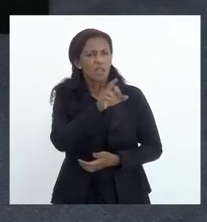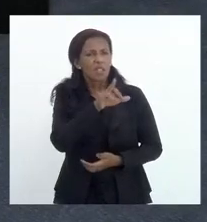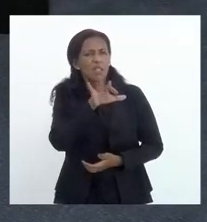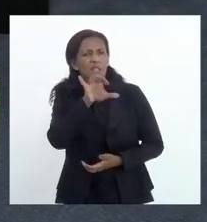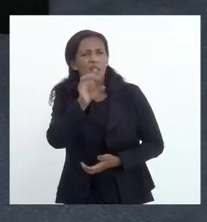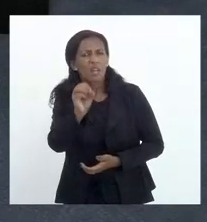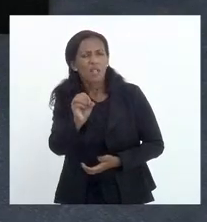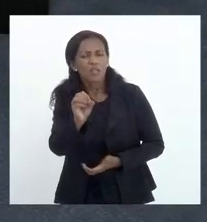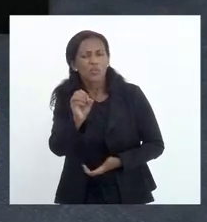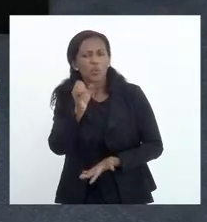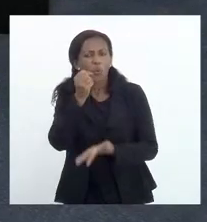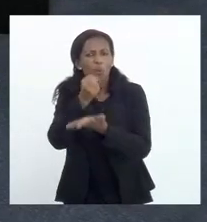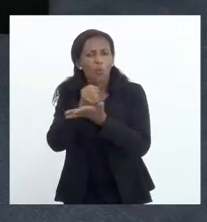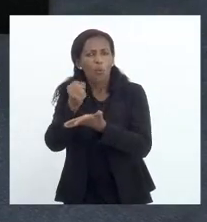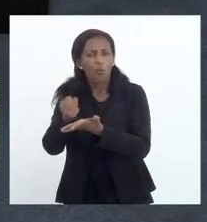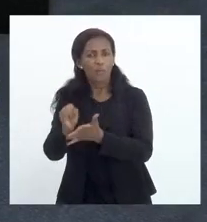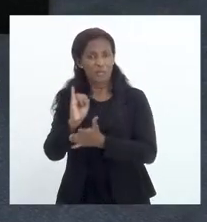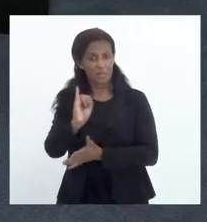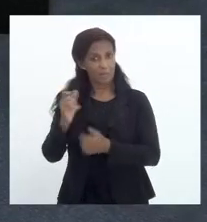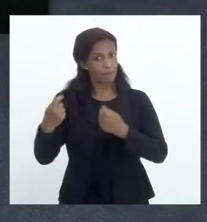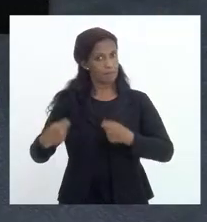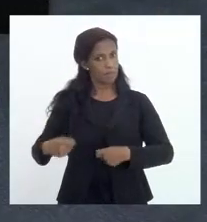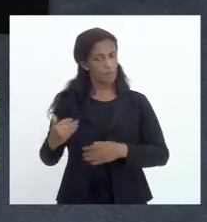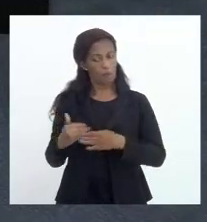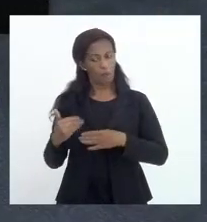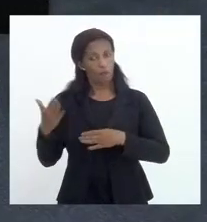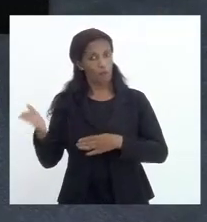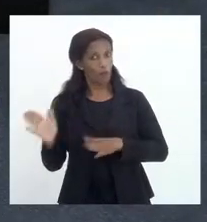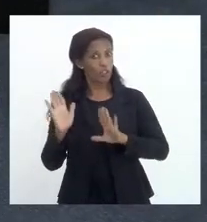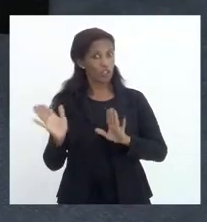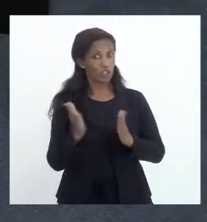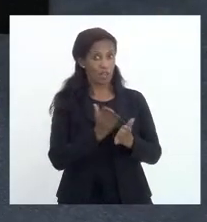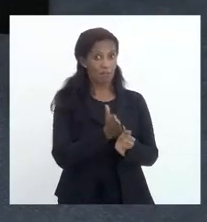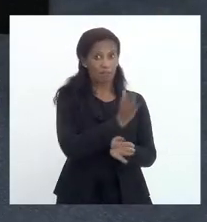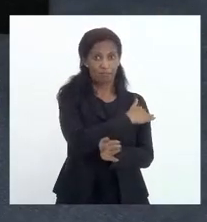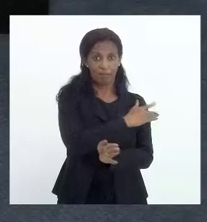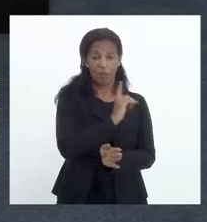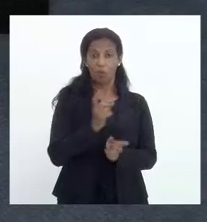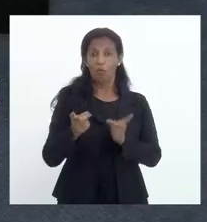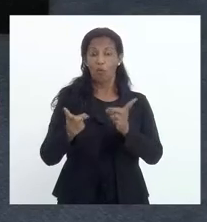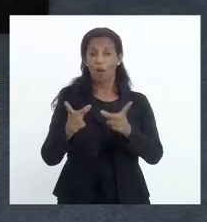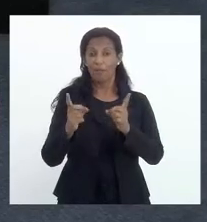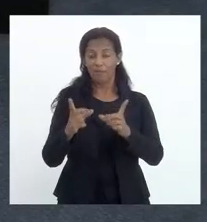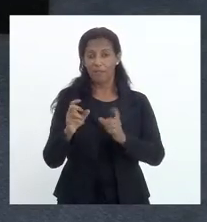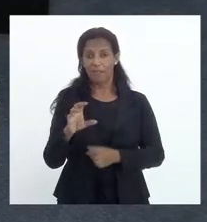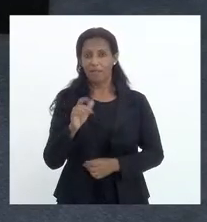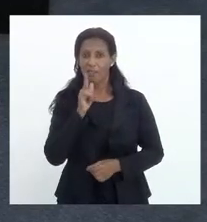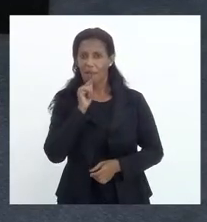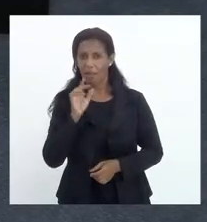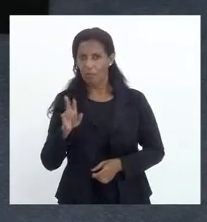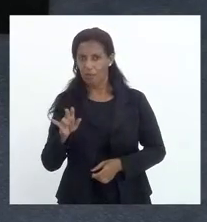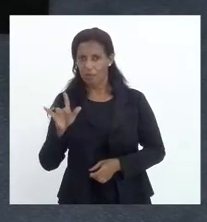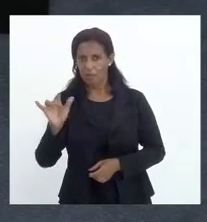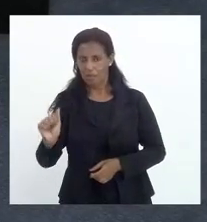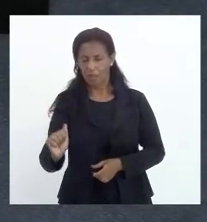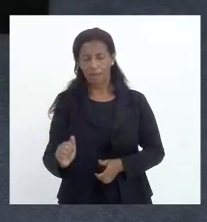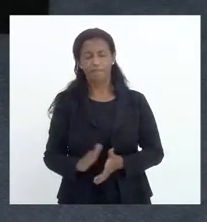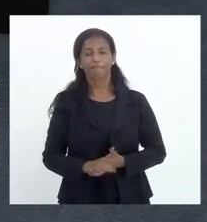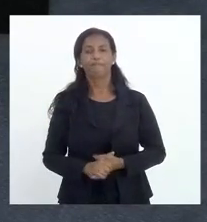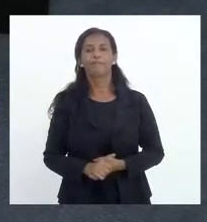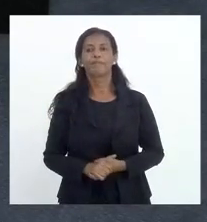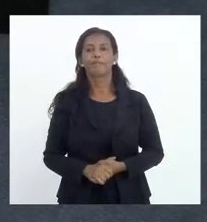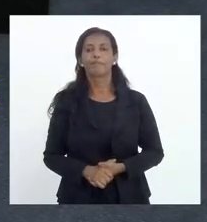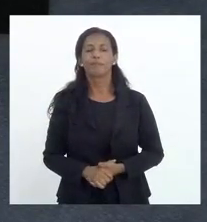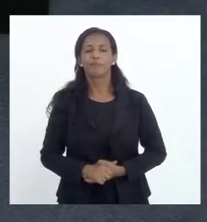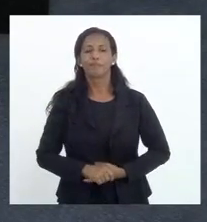se contratar caso haja necessidade? Fora as que já fizeram, no caso com a venda da FEDAI. E para finalizar